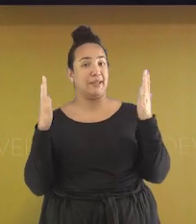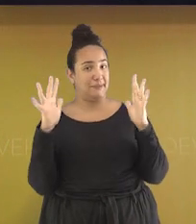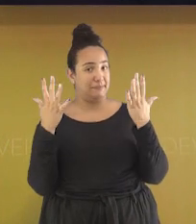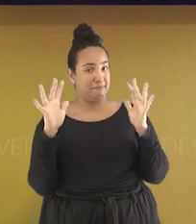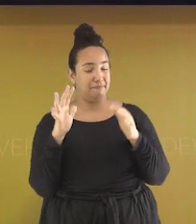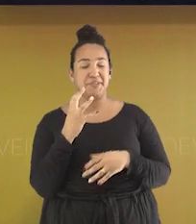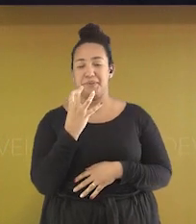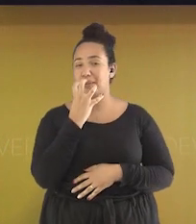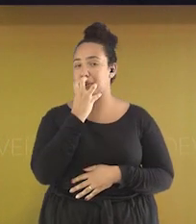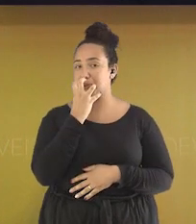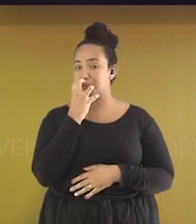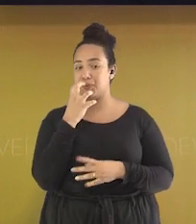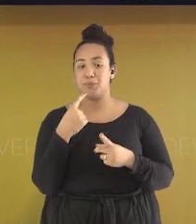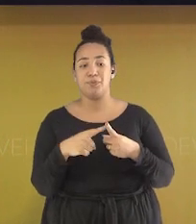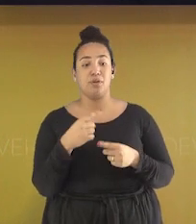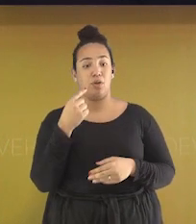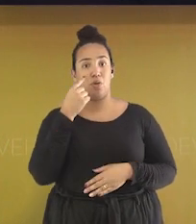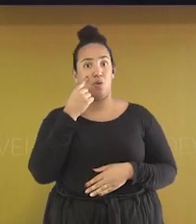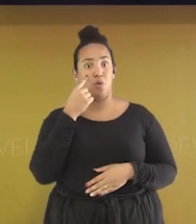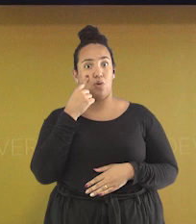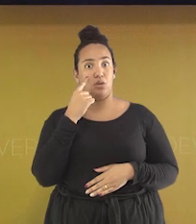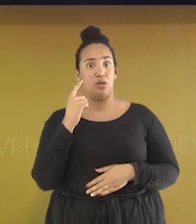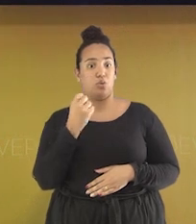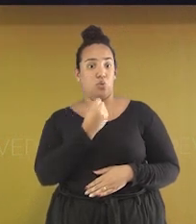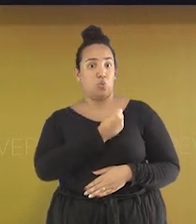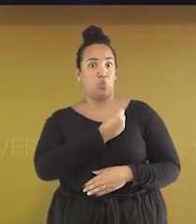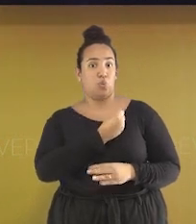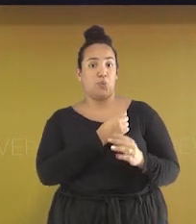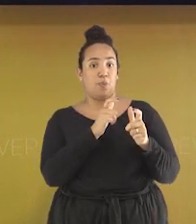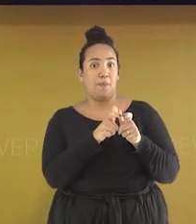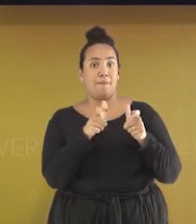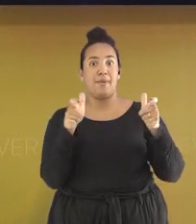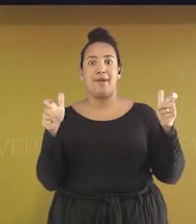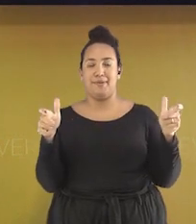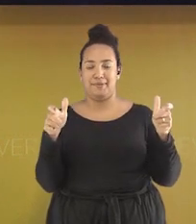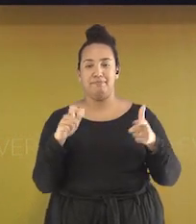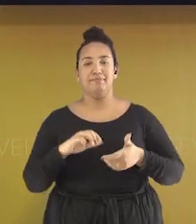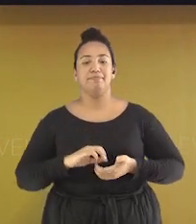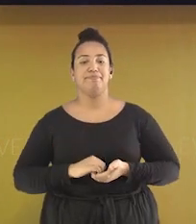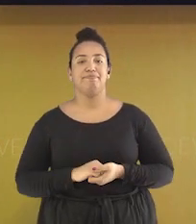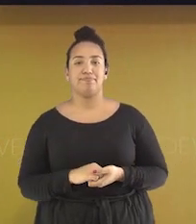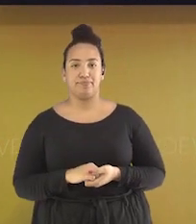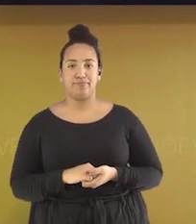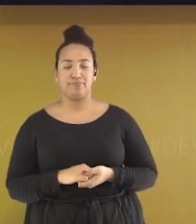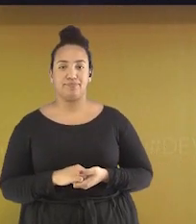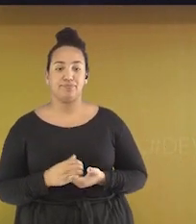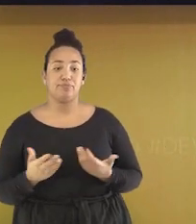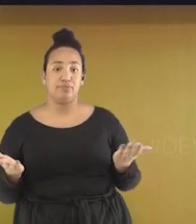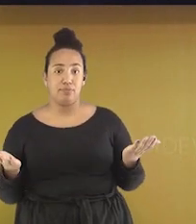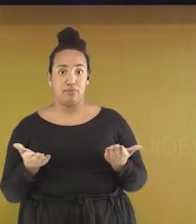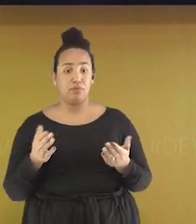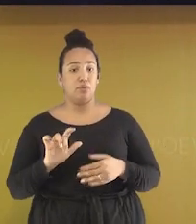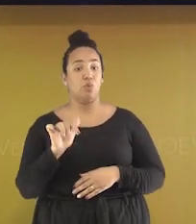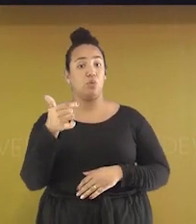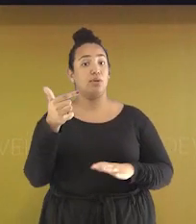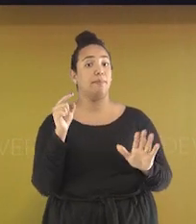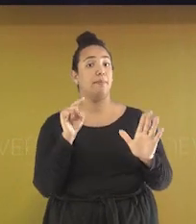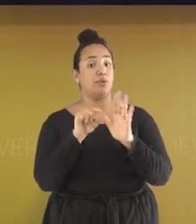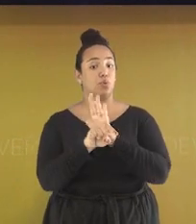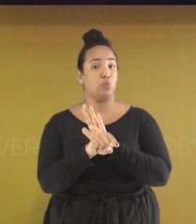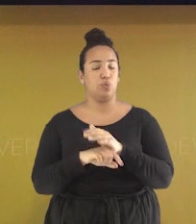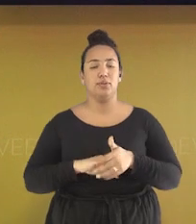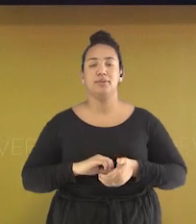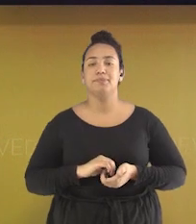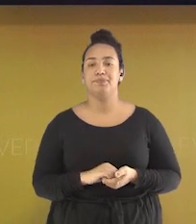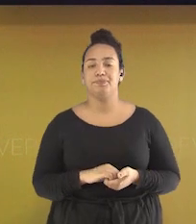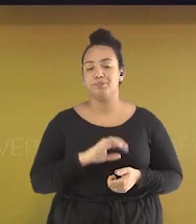Muito bem, é o cachorro, já que ele aparece com o maior número de pessoas no gráfico. Agora vamos para